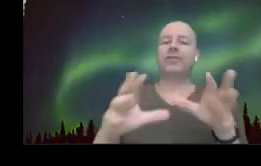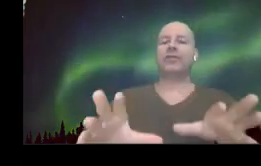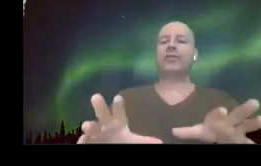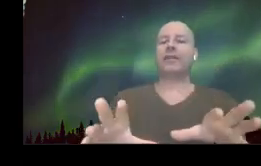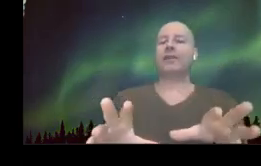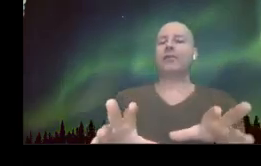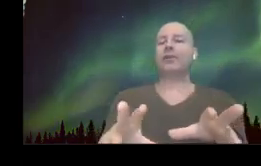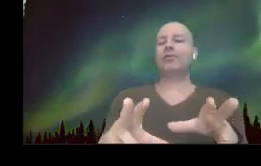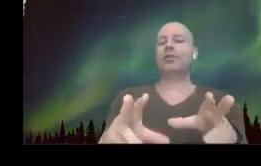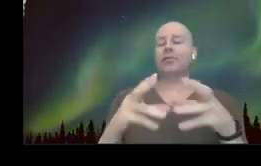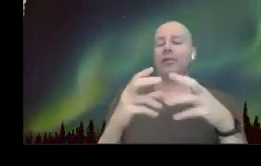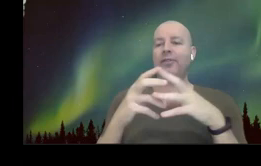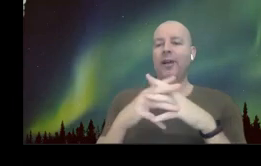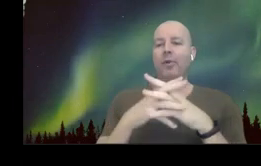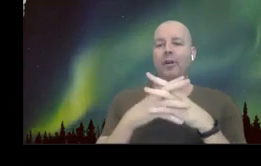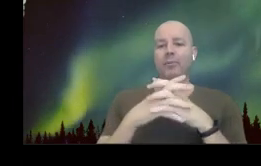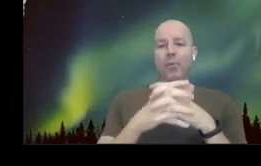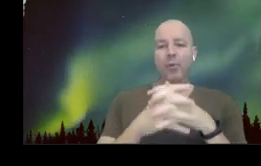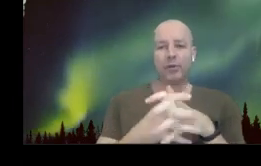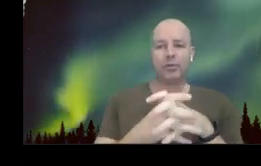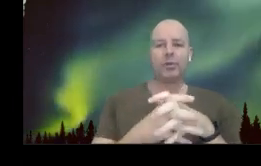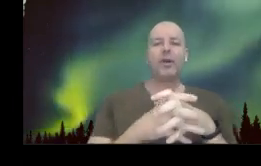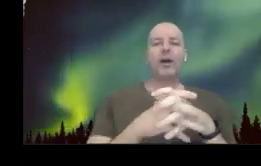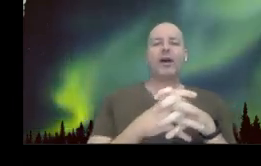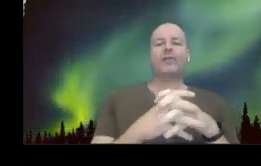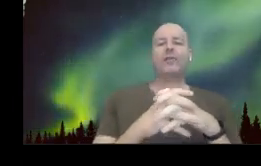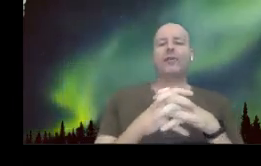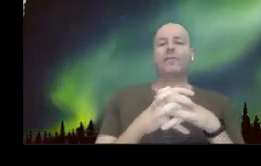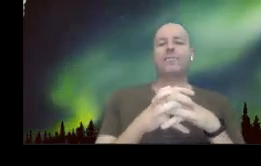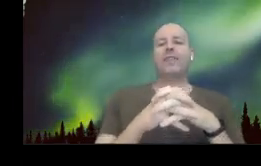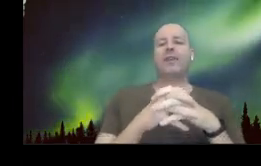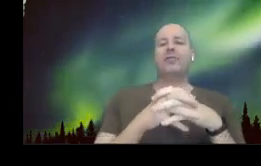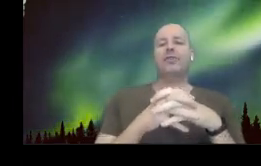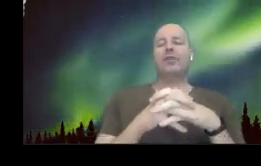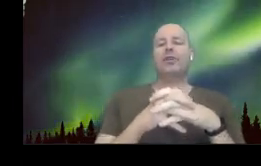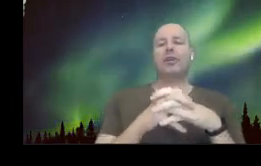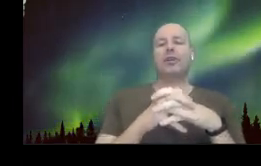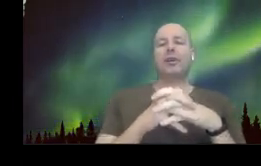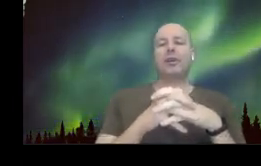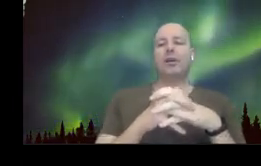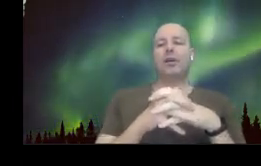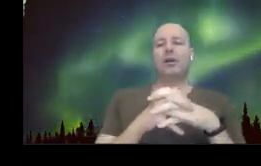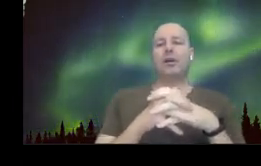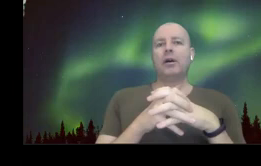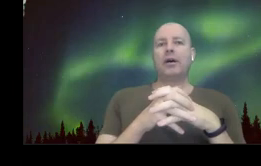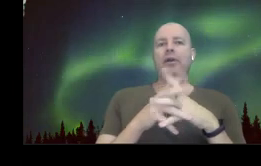Conectividade e tudo mais, está inserido dentro disso. Ele aborda muito a questão de